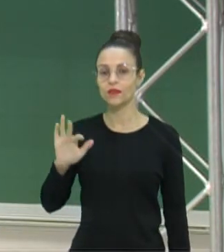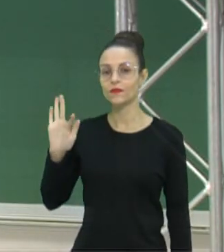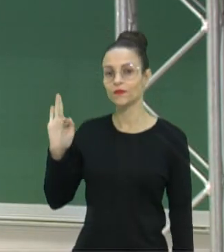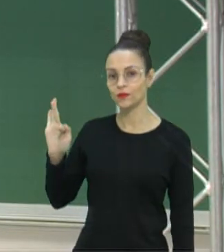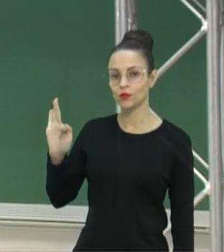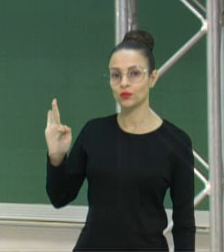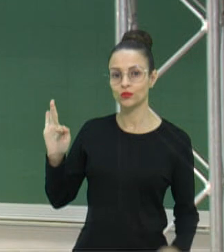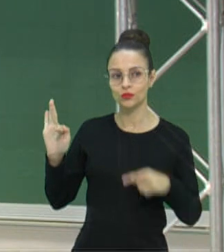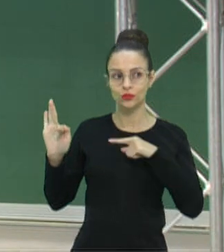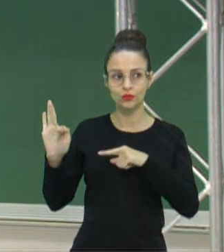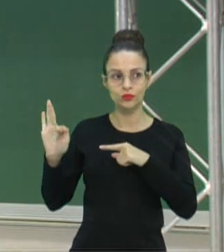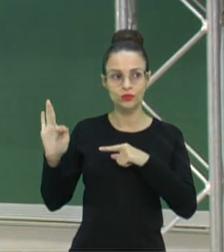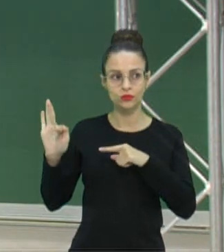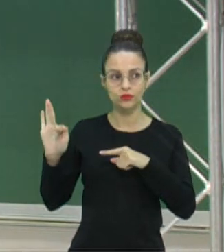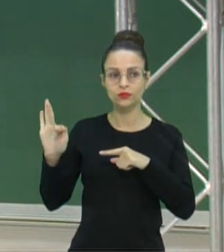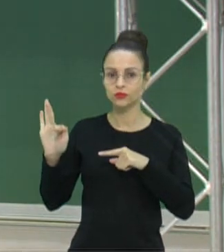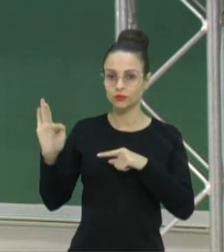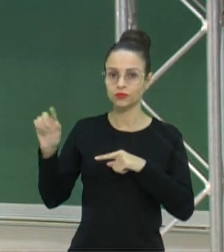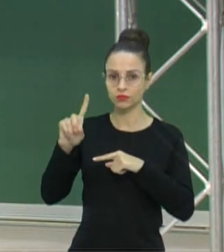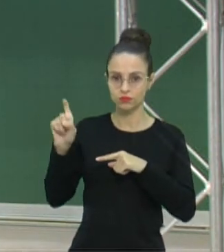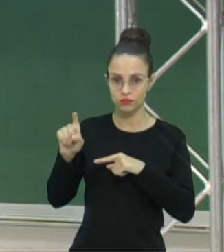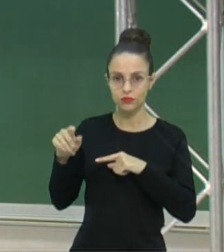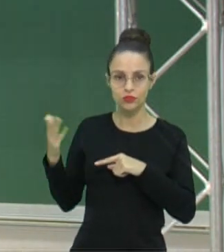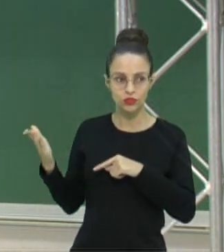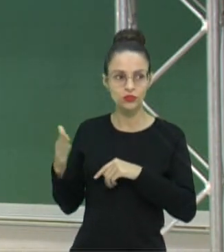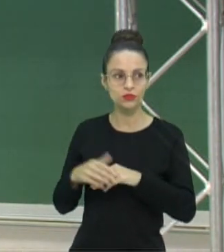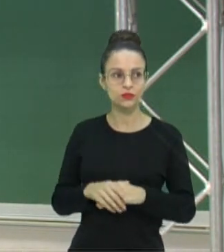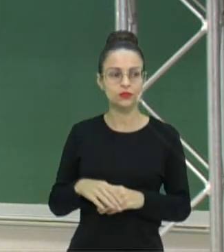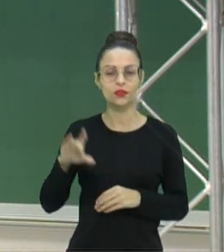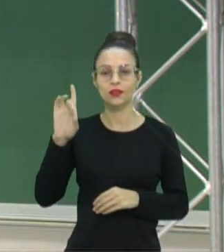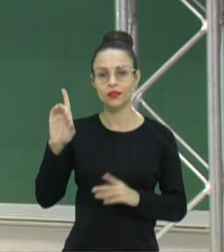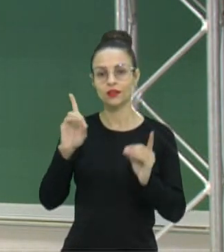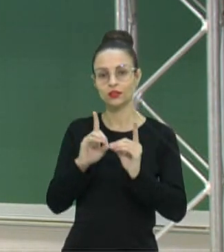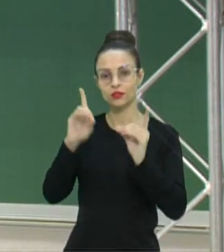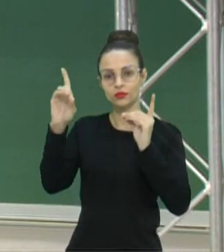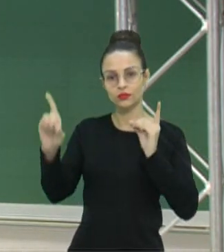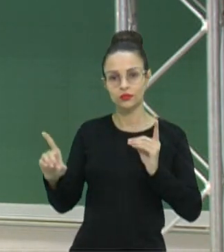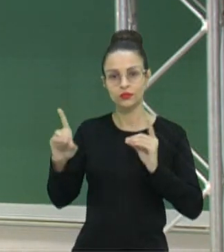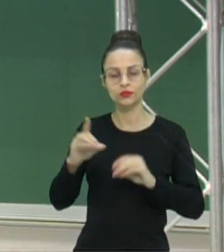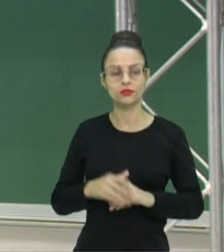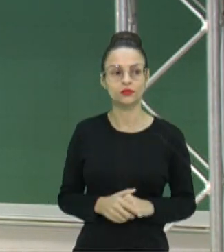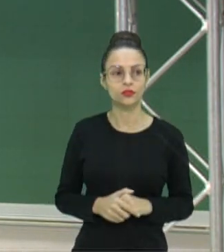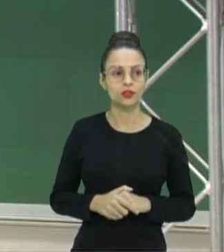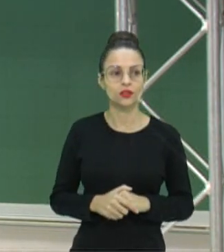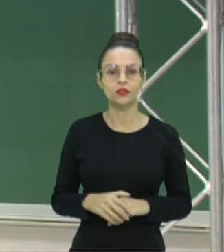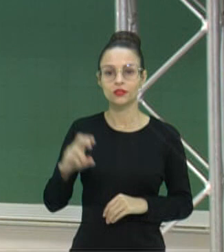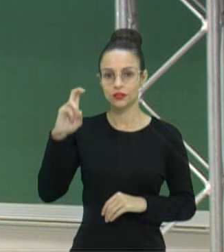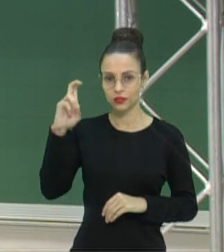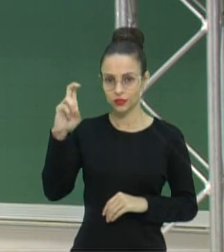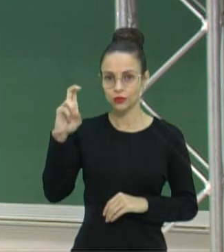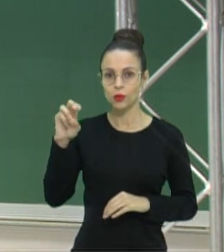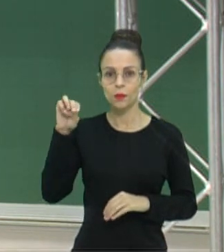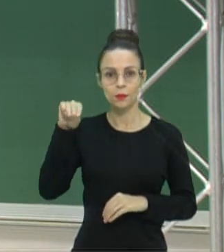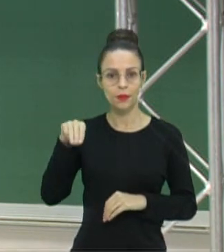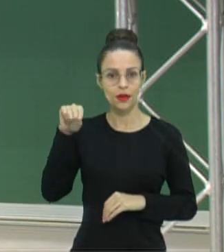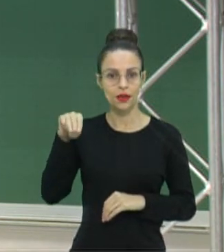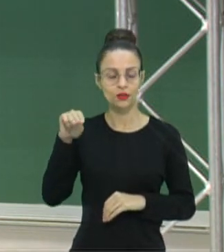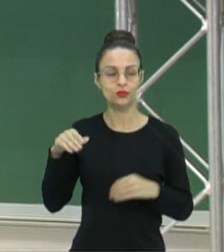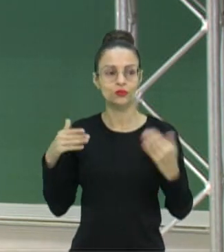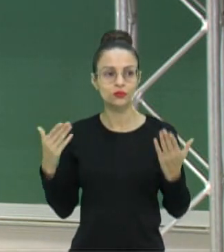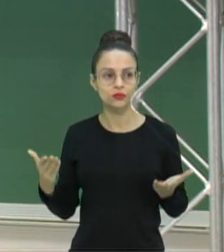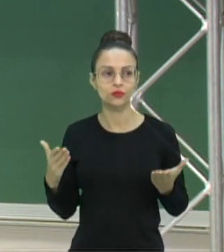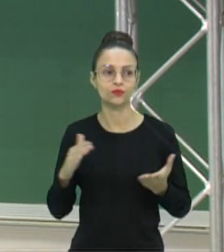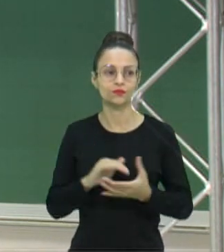força, que é o que ele irá utilizar aqui, e a distância, nesse caso, que é 5 metros. Ou